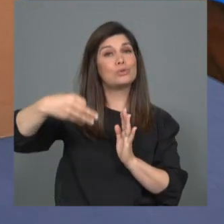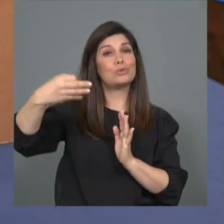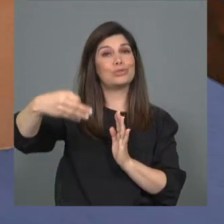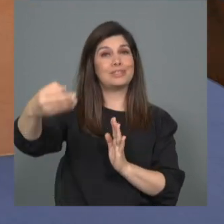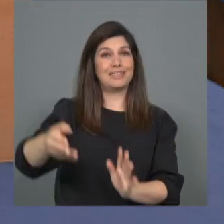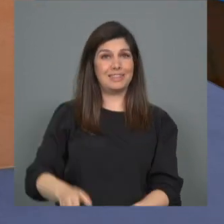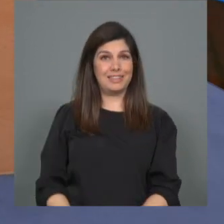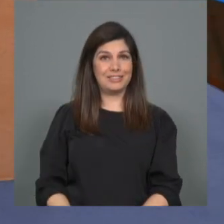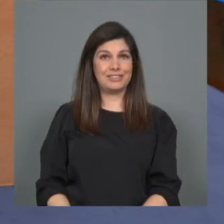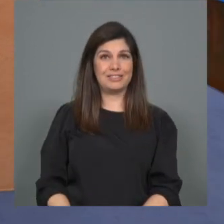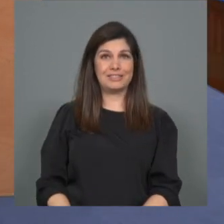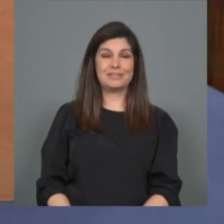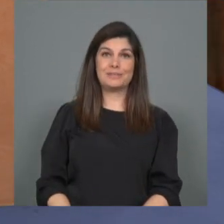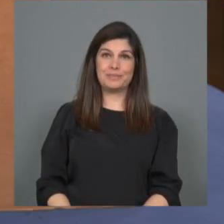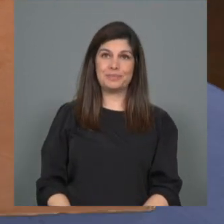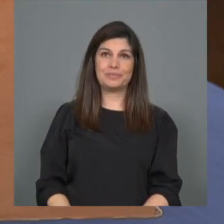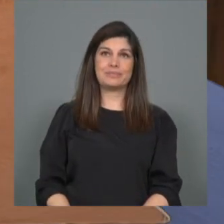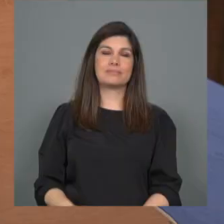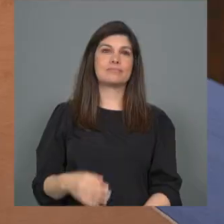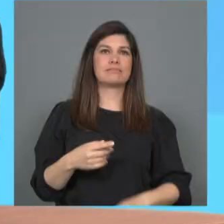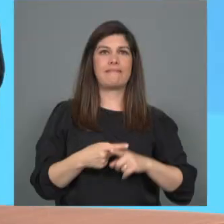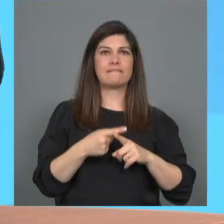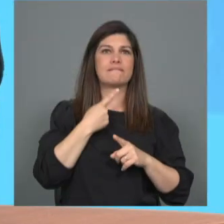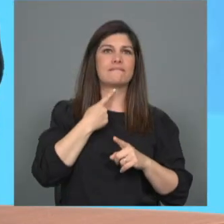alguma contenção, algum domínio das tentações,